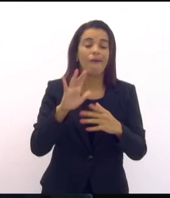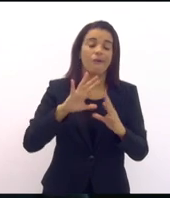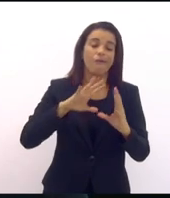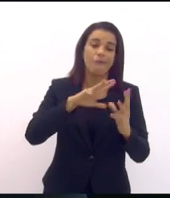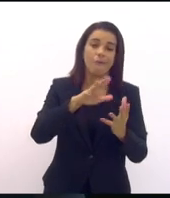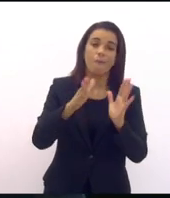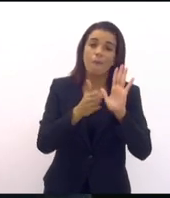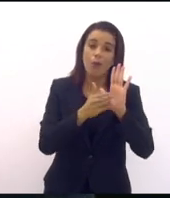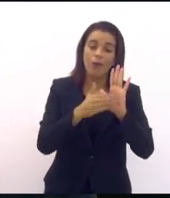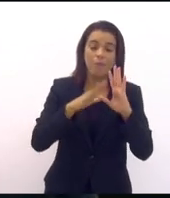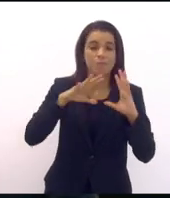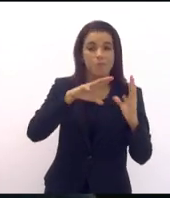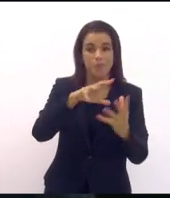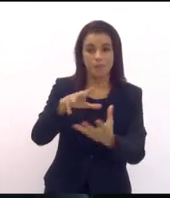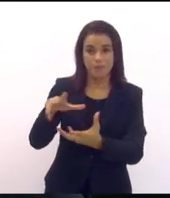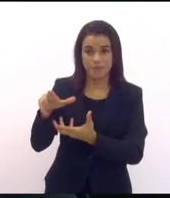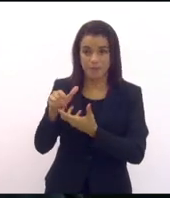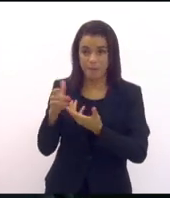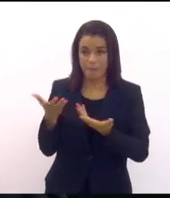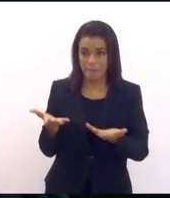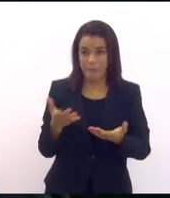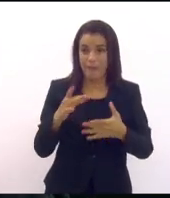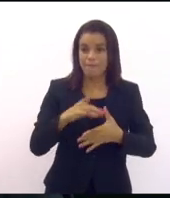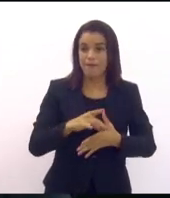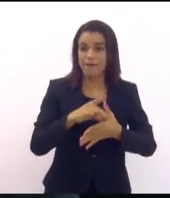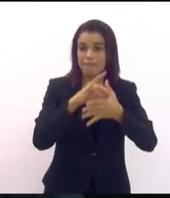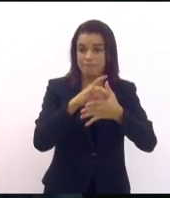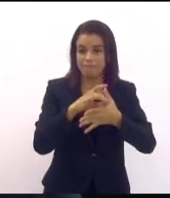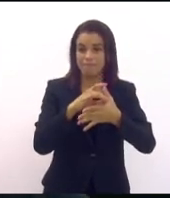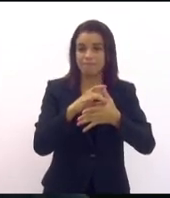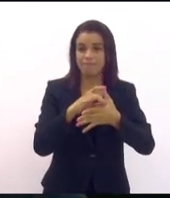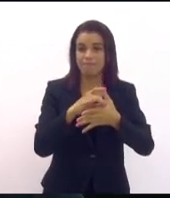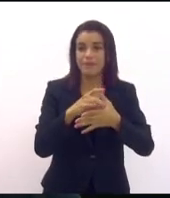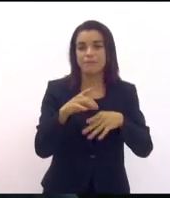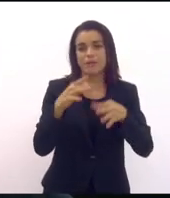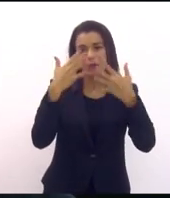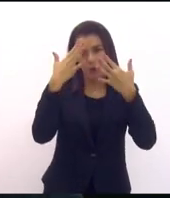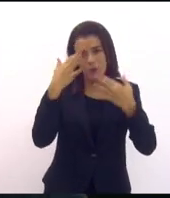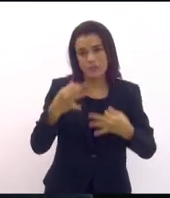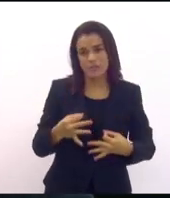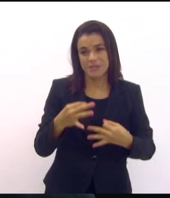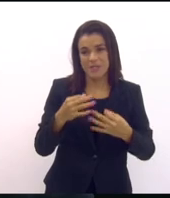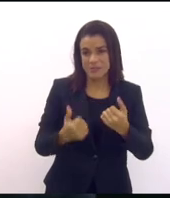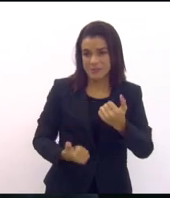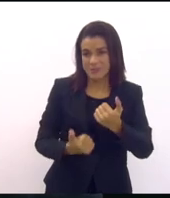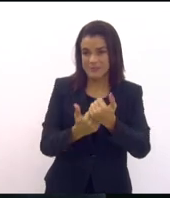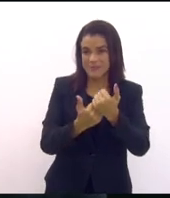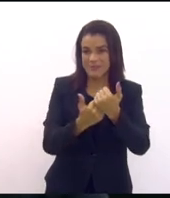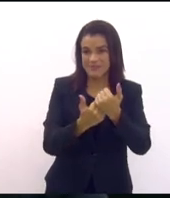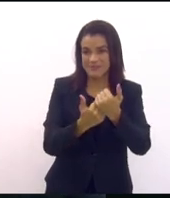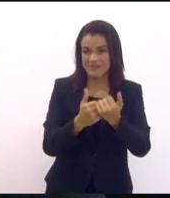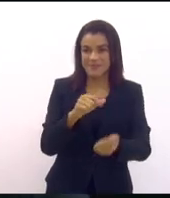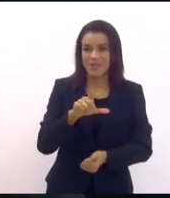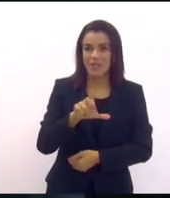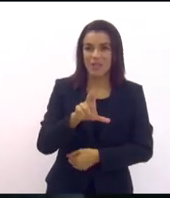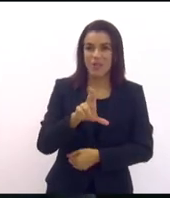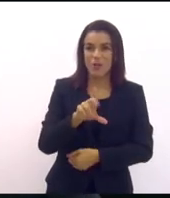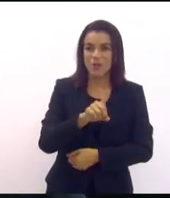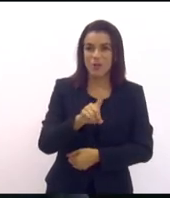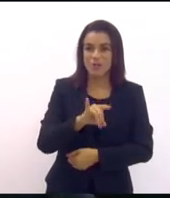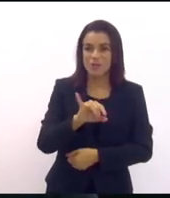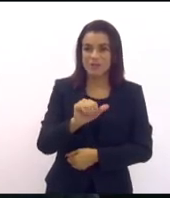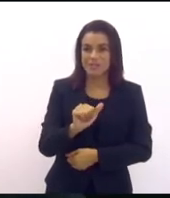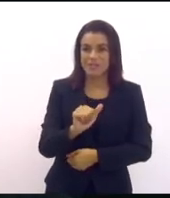e vou levar pra minha liderança eclesiástica né mas com certeza Conte conosco com ajudam Luzia Tenho certeza